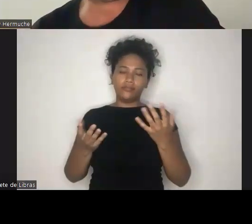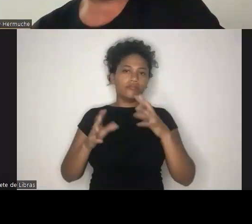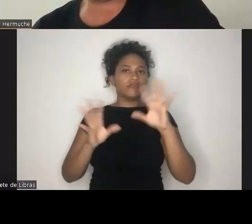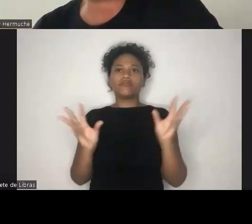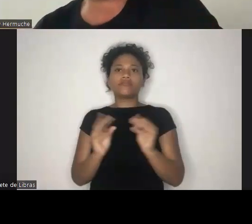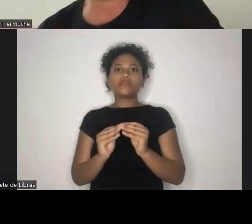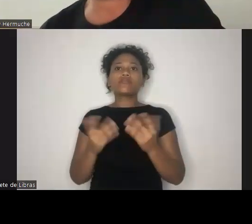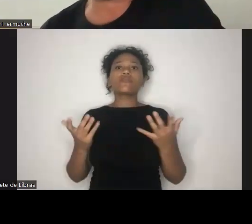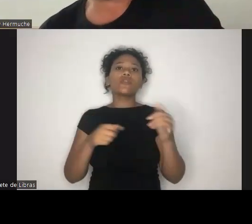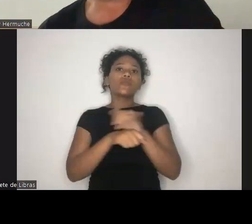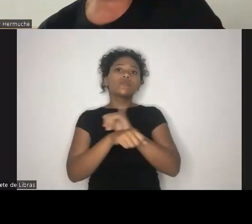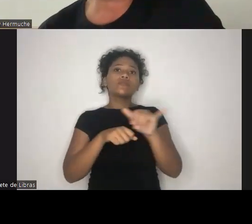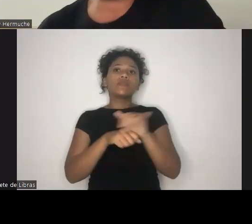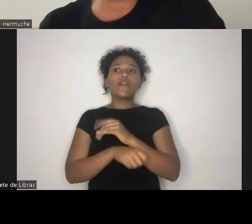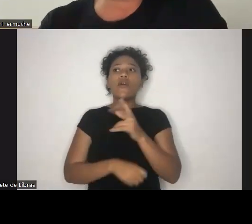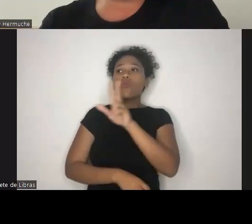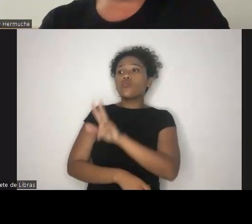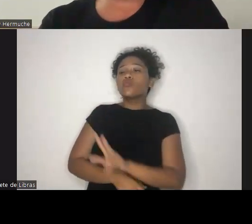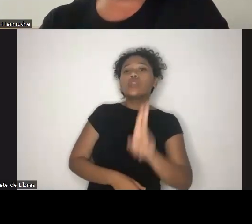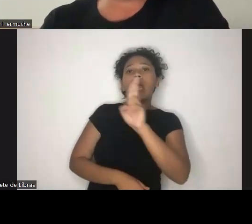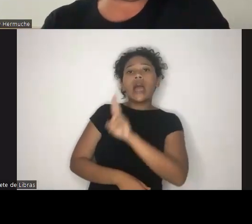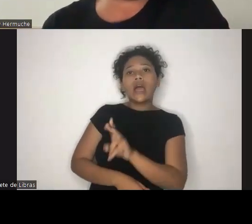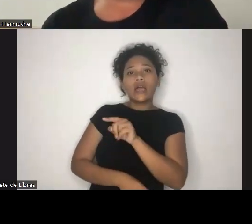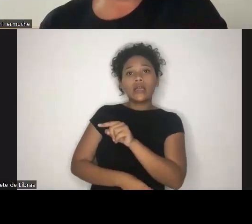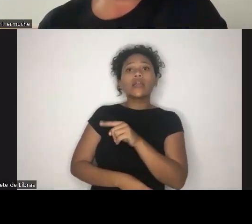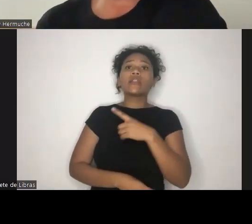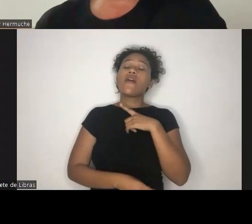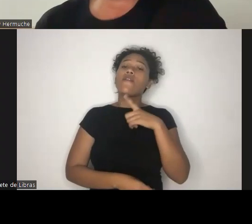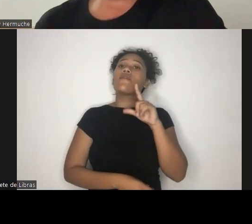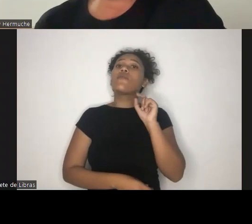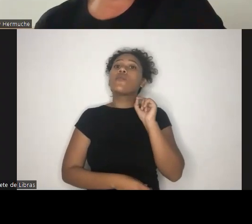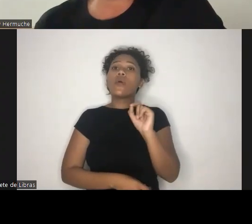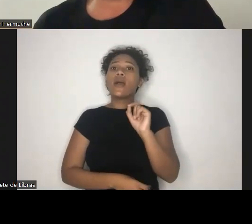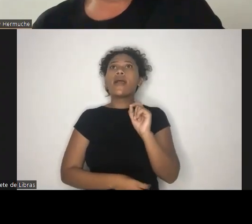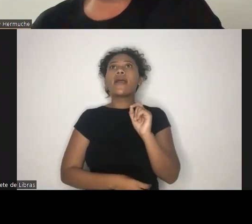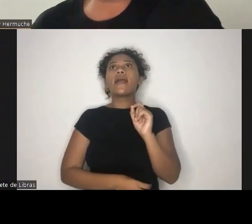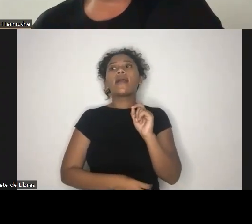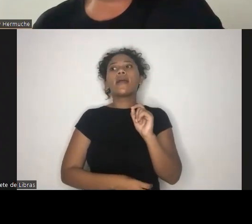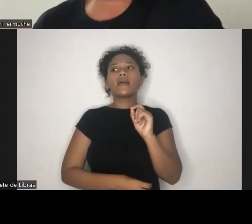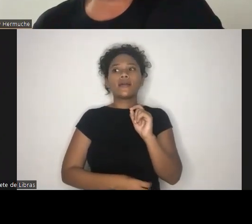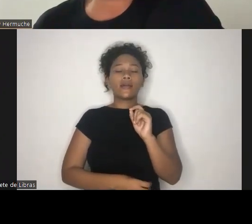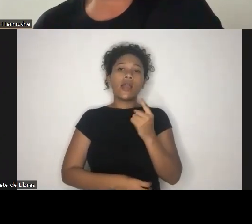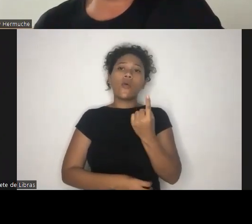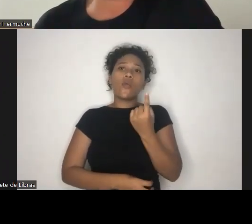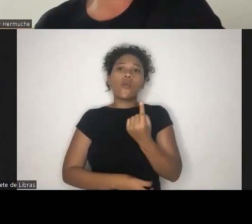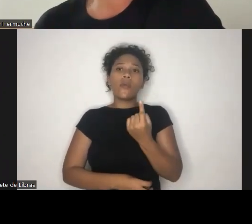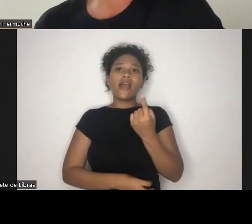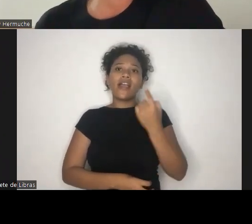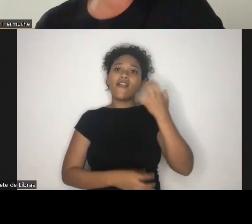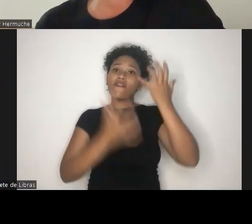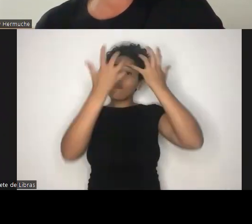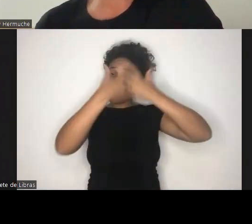a ferramenta que a gente vai usar e isso leva a uma reflexão sobre